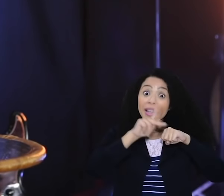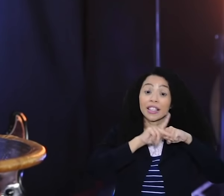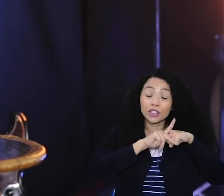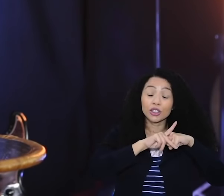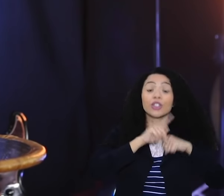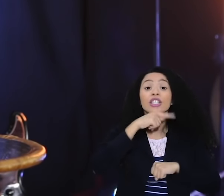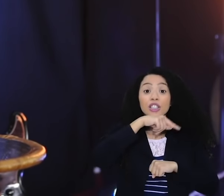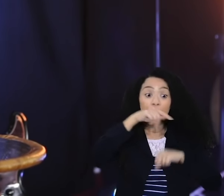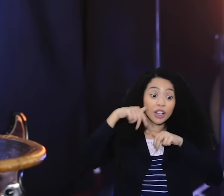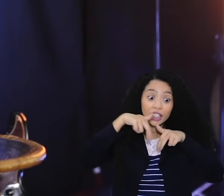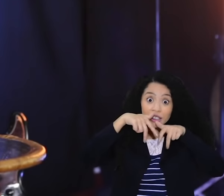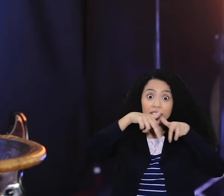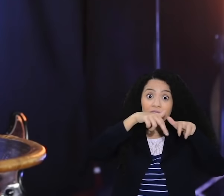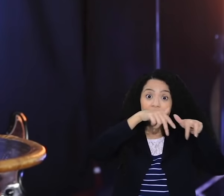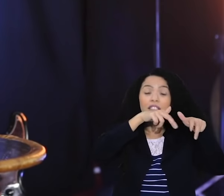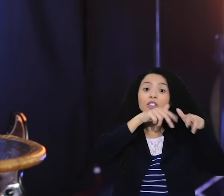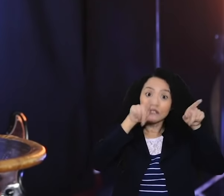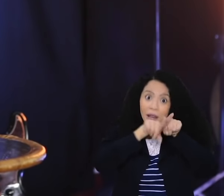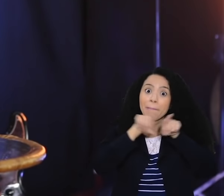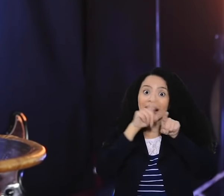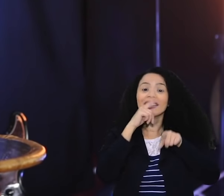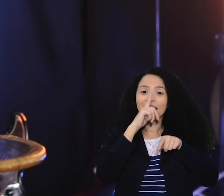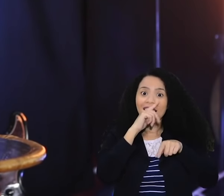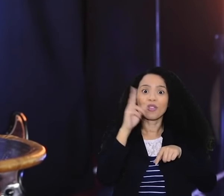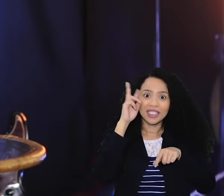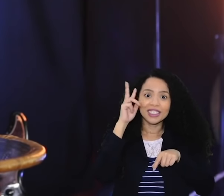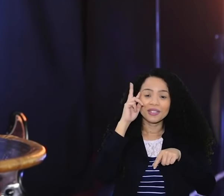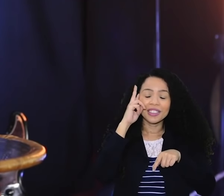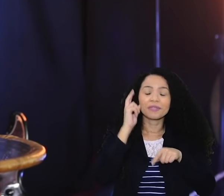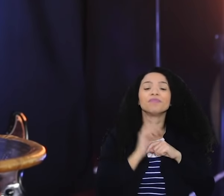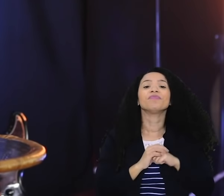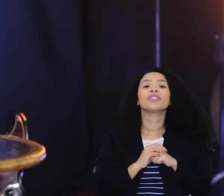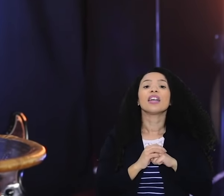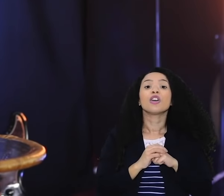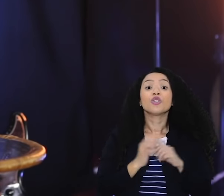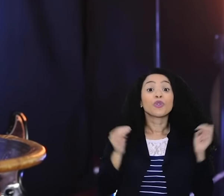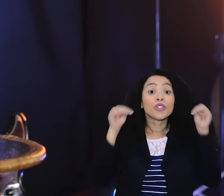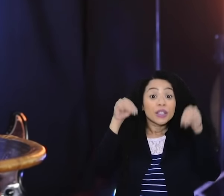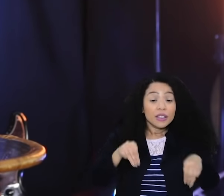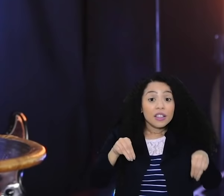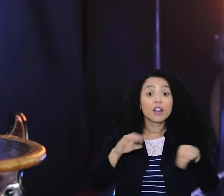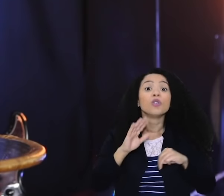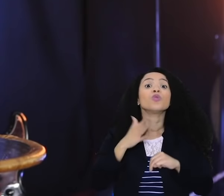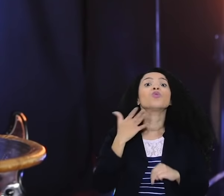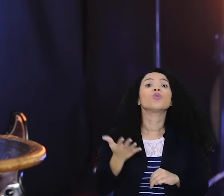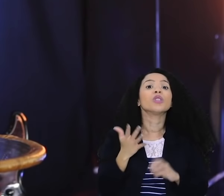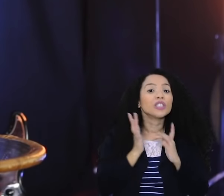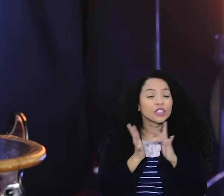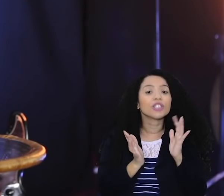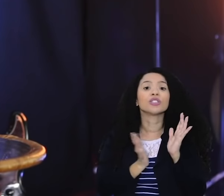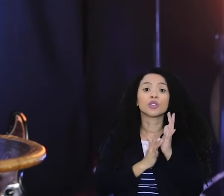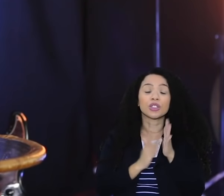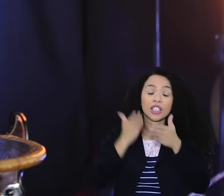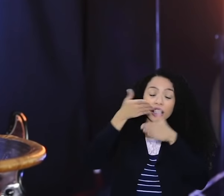aquela que não está registrada no Evangelho de João, nós não vamos entrar no detalhe, mas é que no final dessa tempestade, no final, quando Jesus